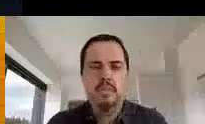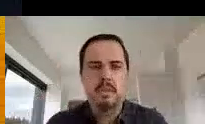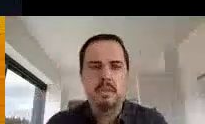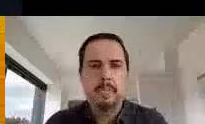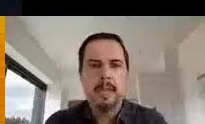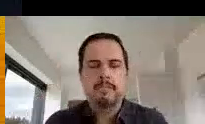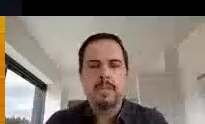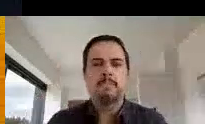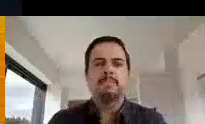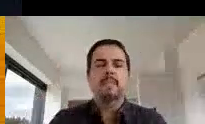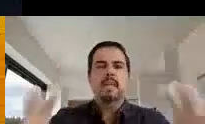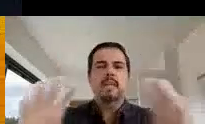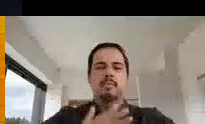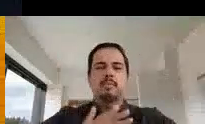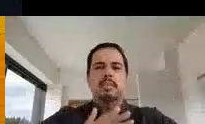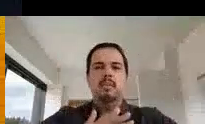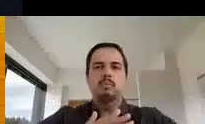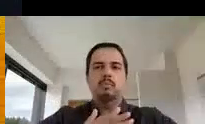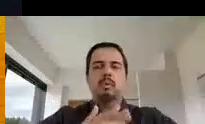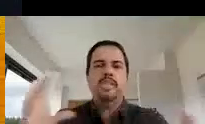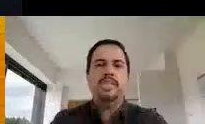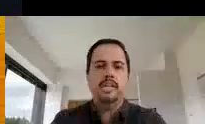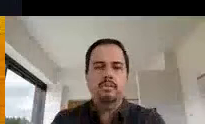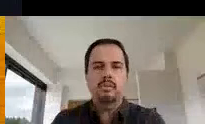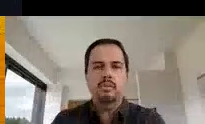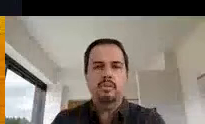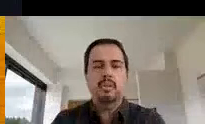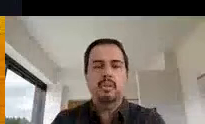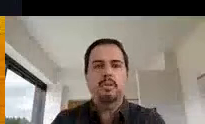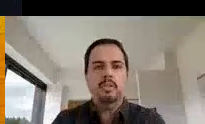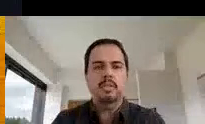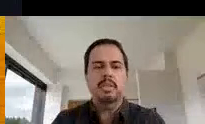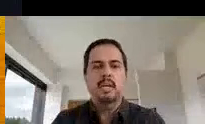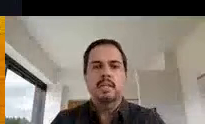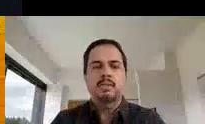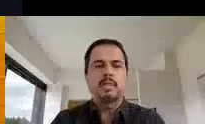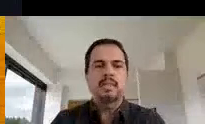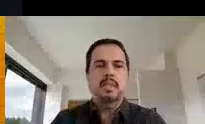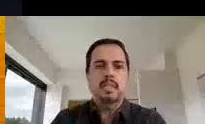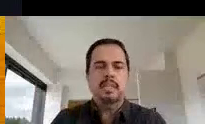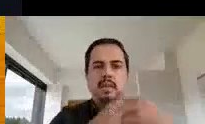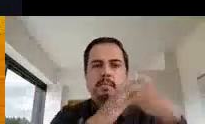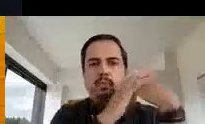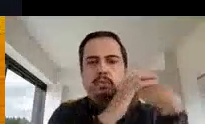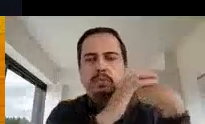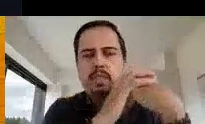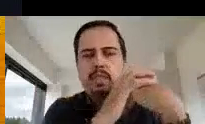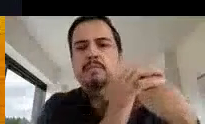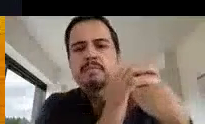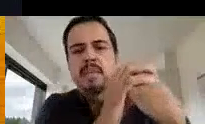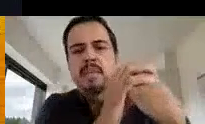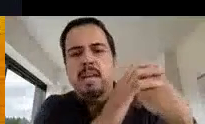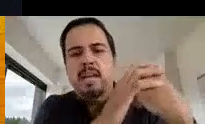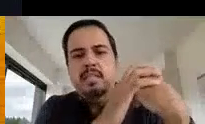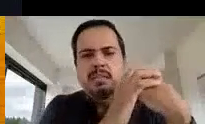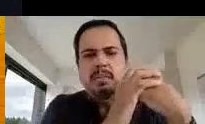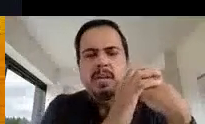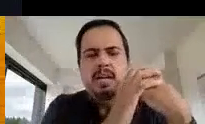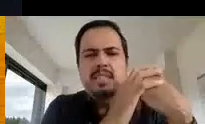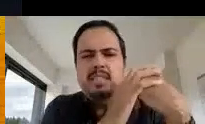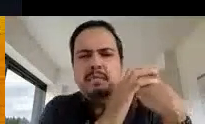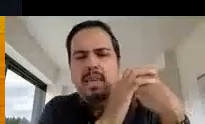três tipos de inovação, tá? Eles têm um cotidiano de inovação, isso que é importante. Então, na medida em que a gente, na pessoa física,